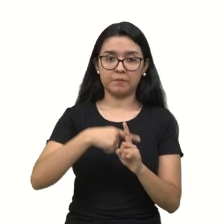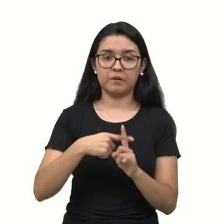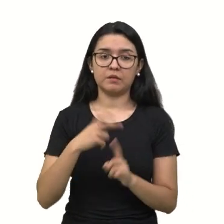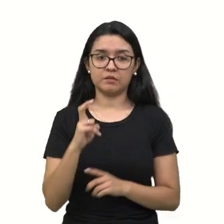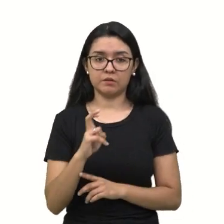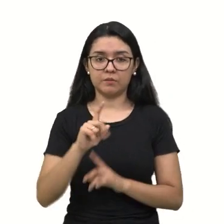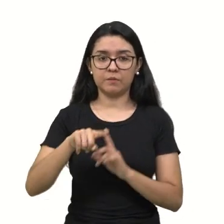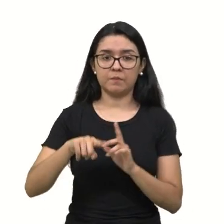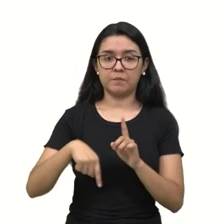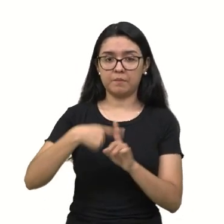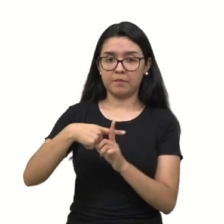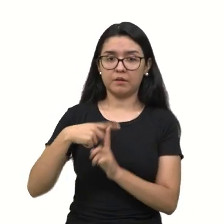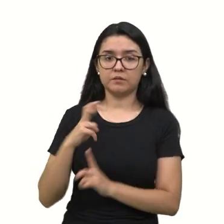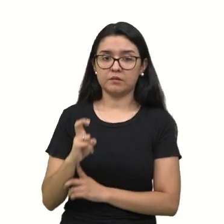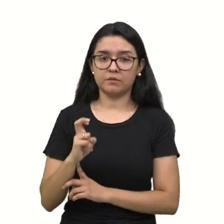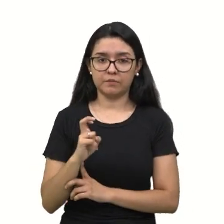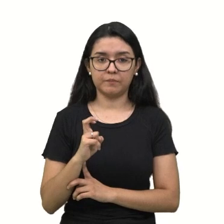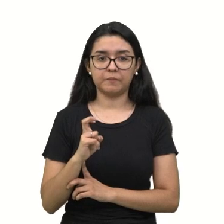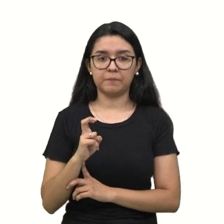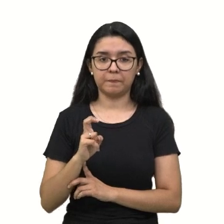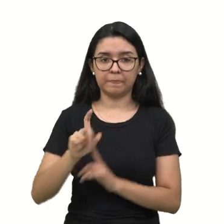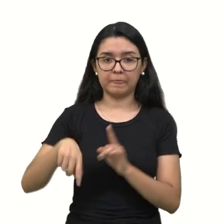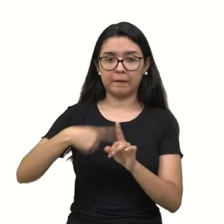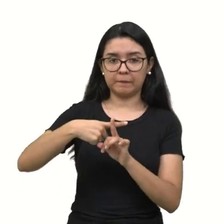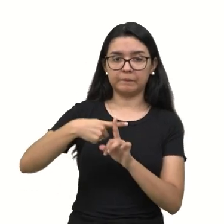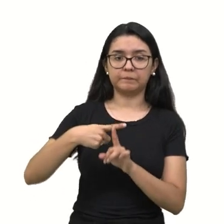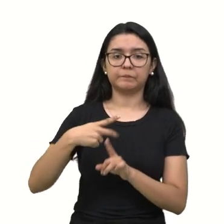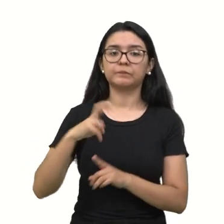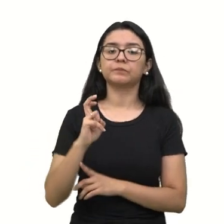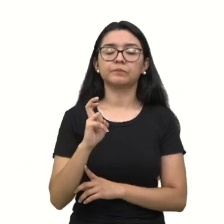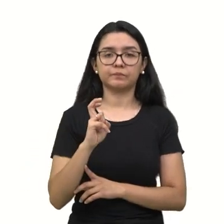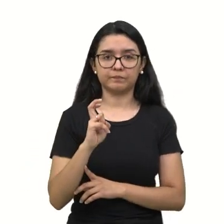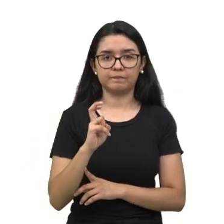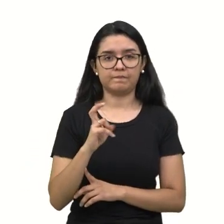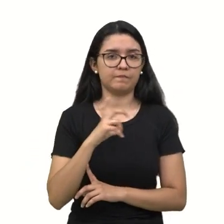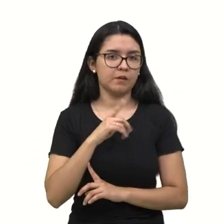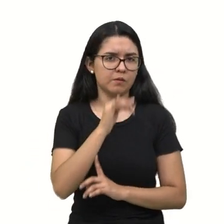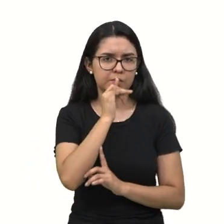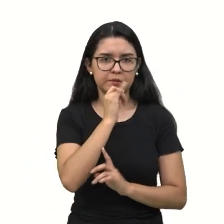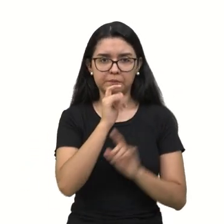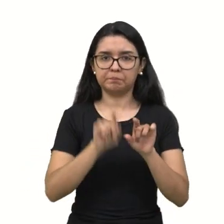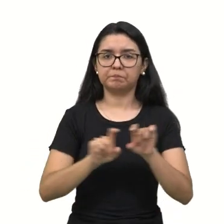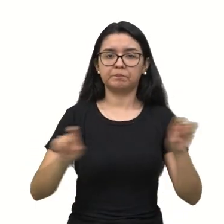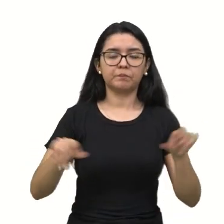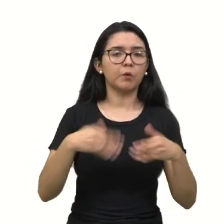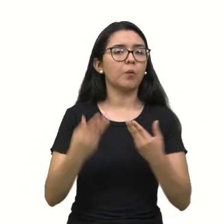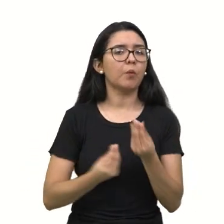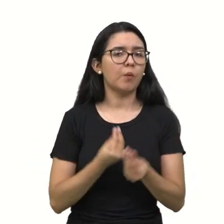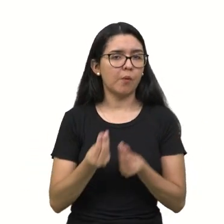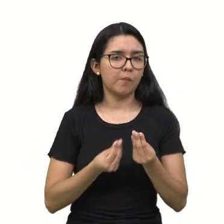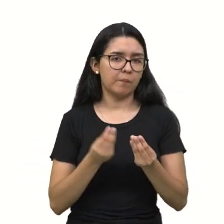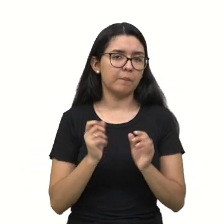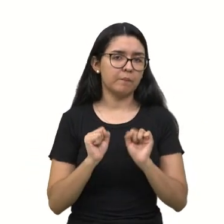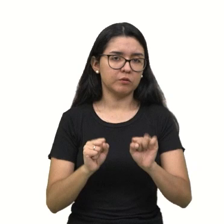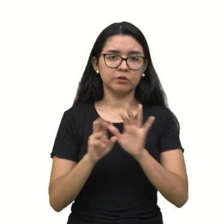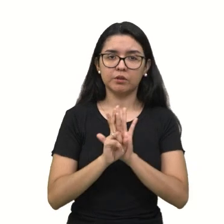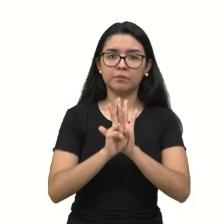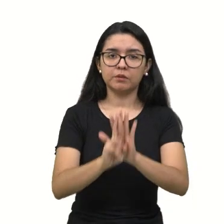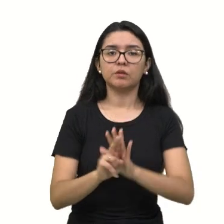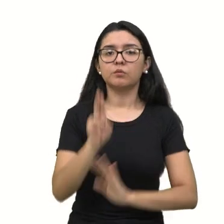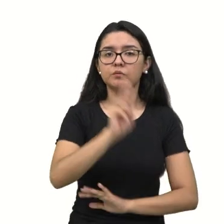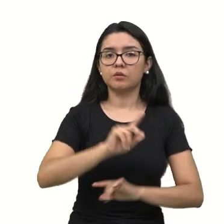5 mais 5 mais 5. Como é que nós poderíamos